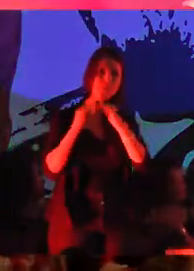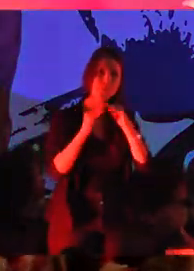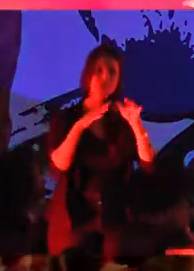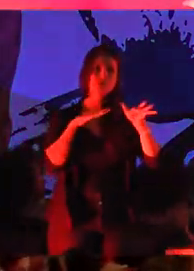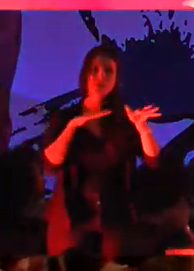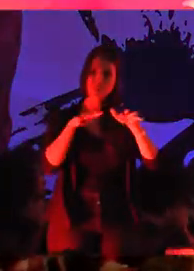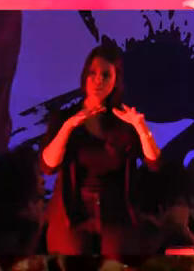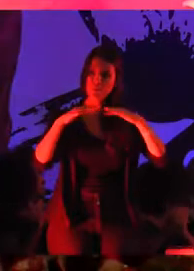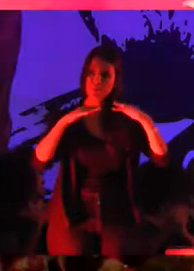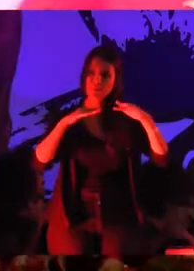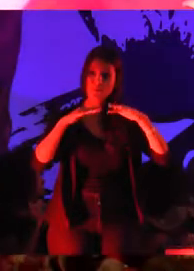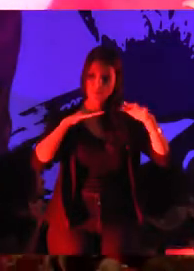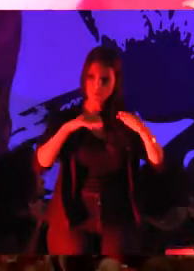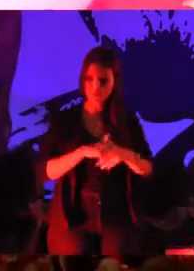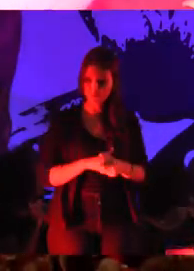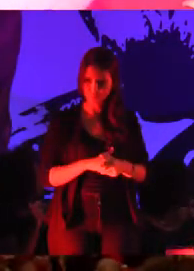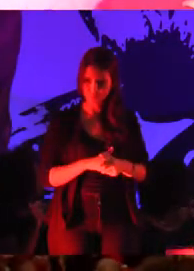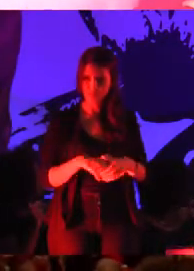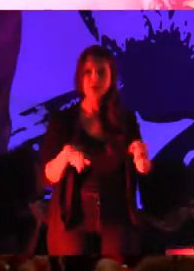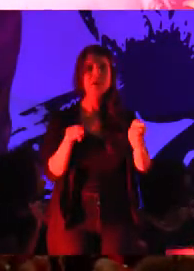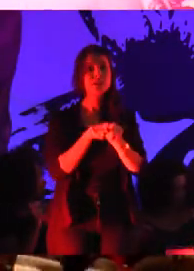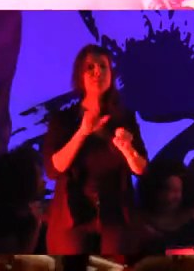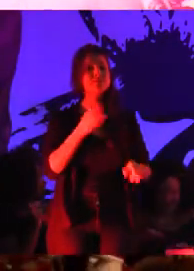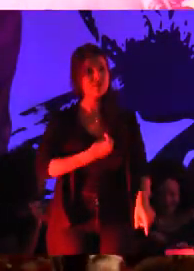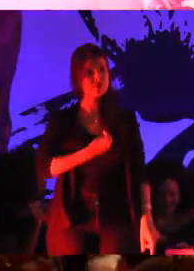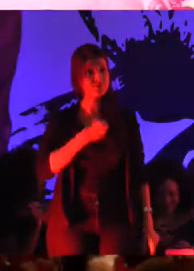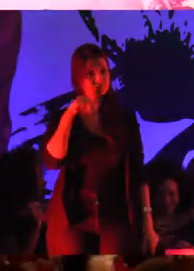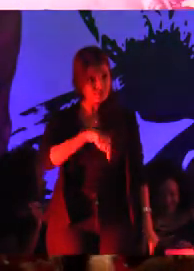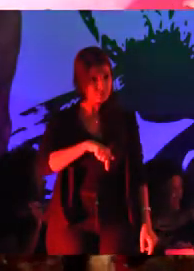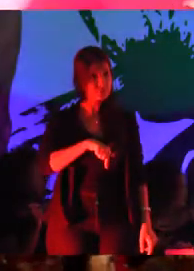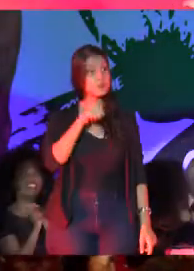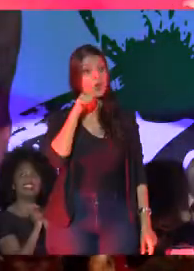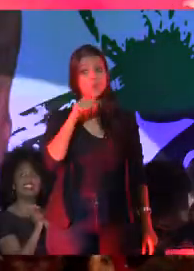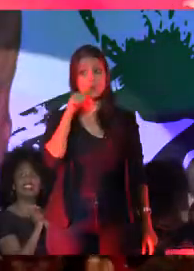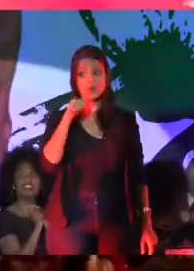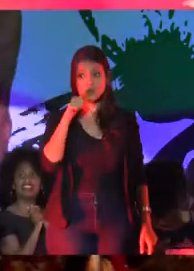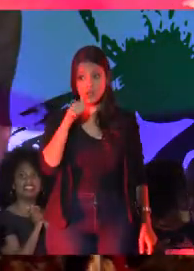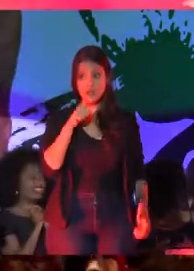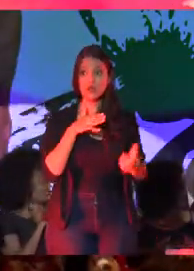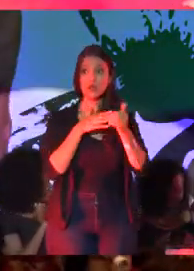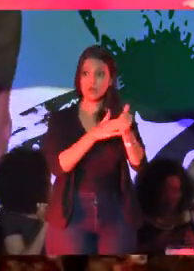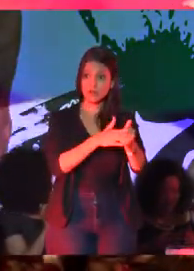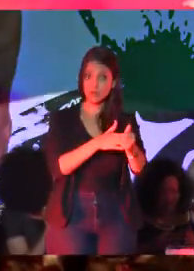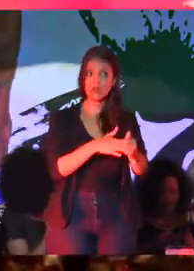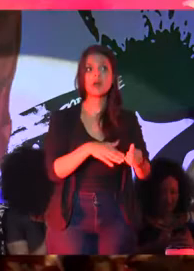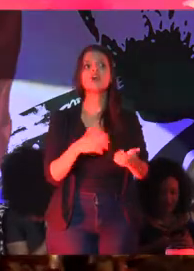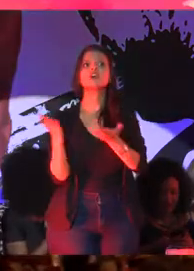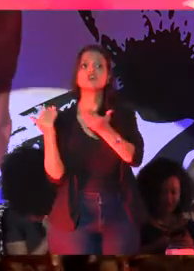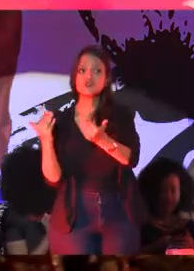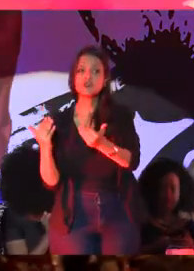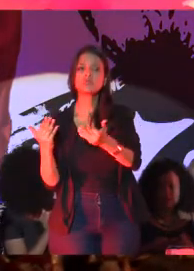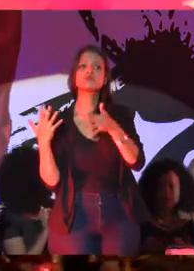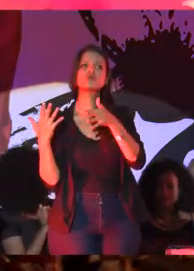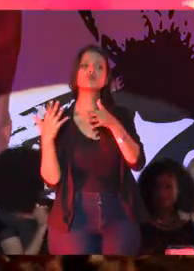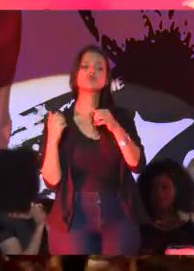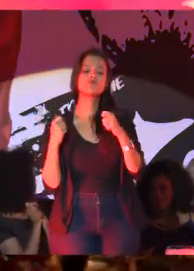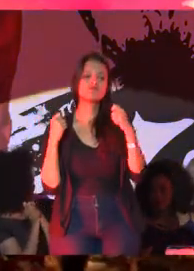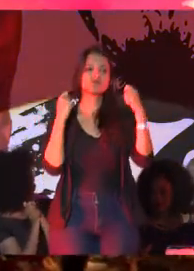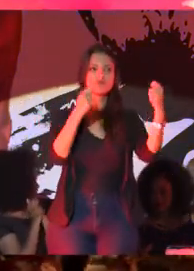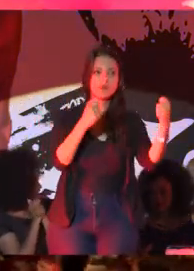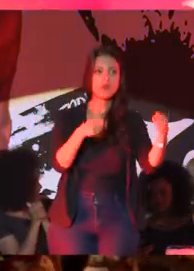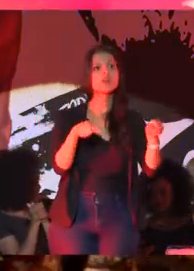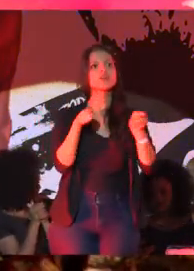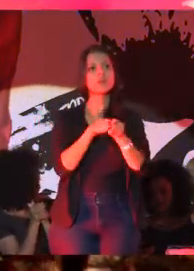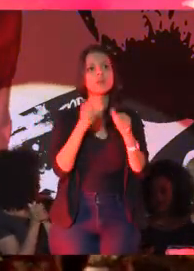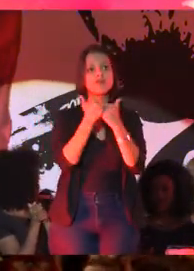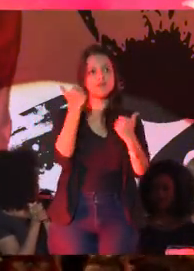Já está no nosso palco, aqui para o nosso ato, a companheira do Levante Popular da Juventude e vice-presidenta